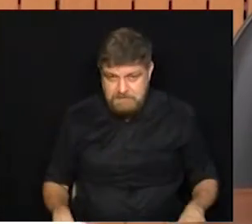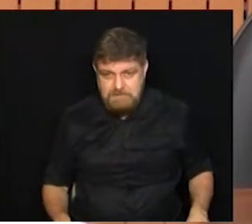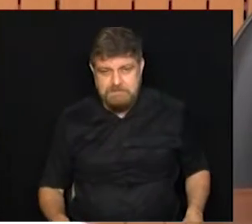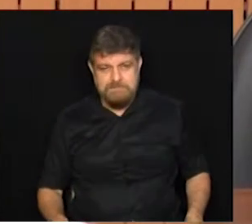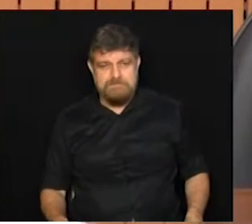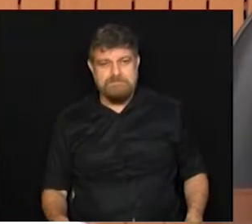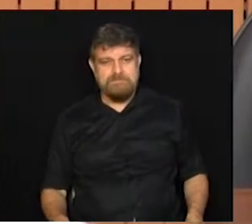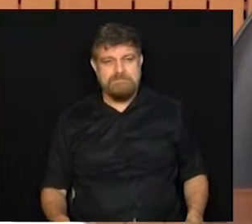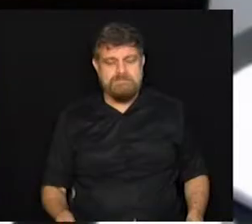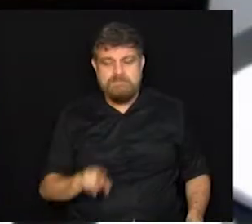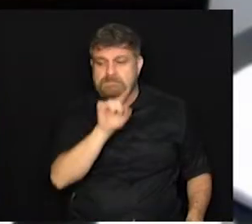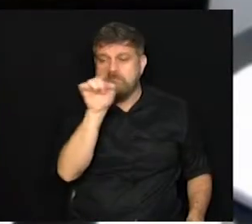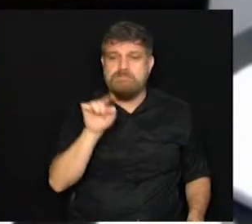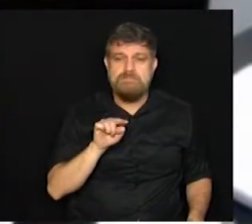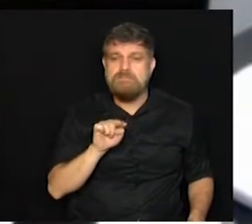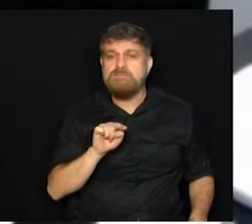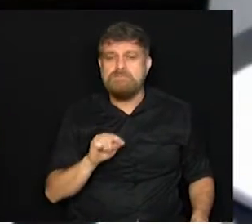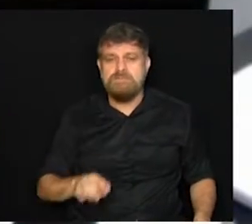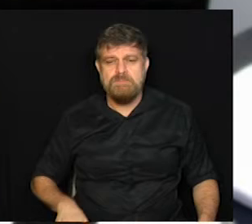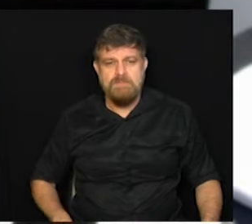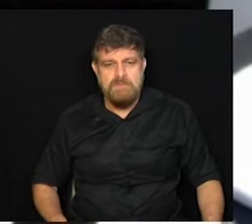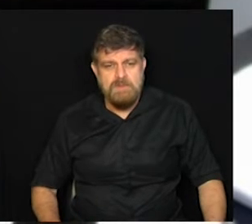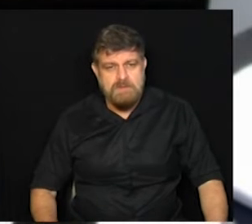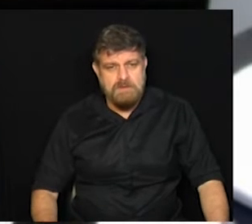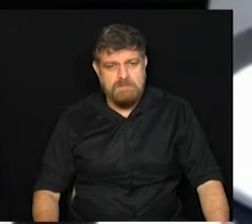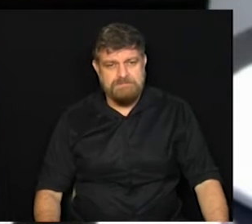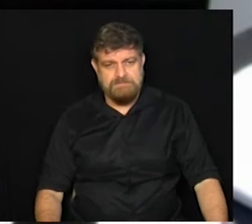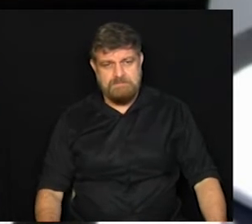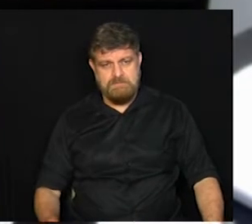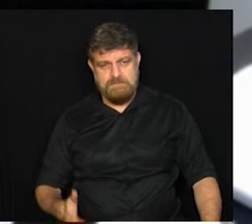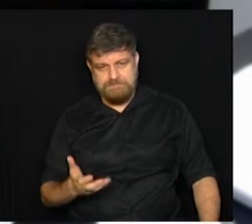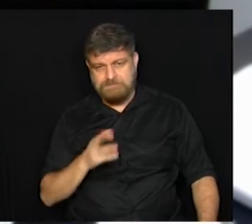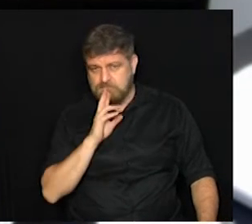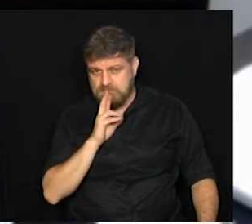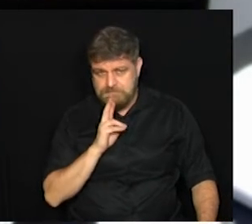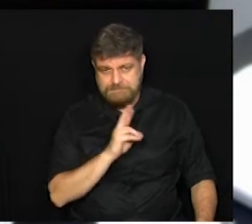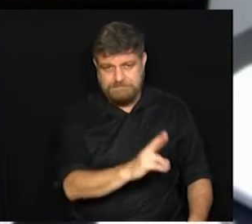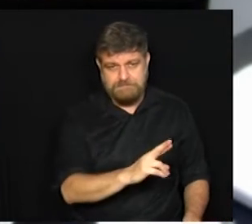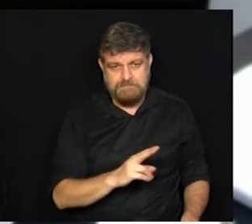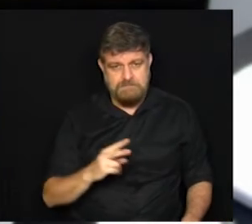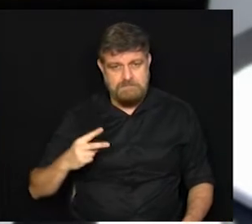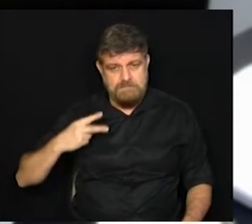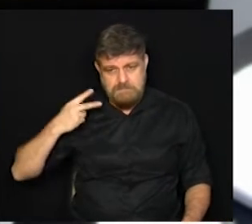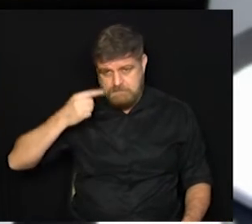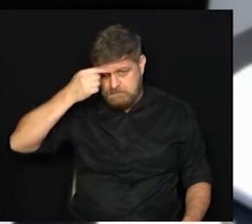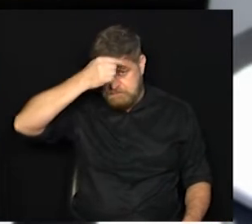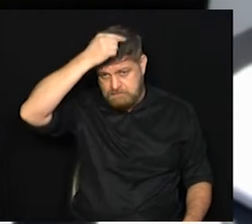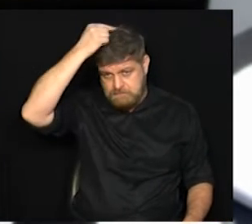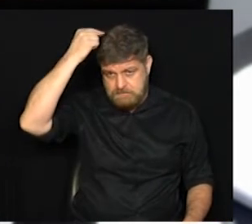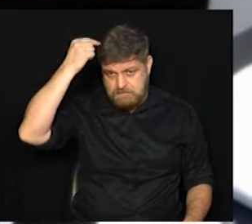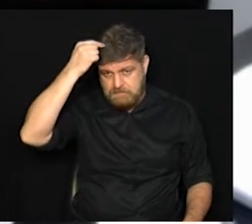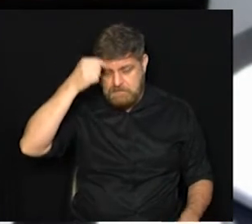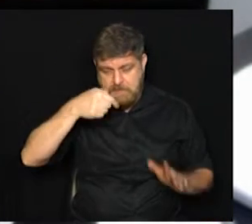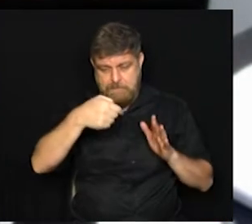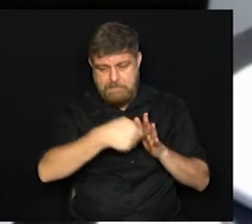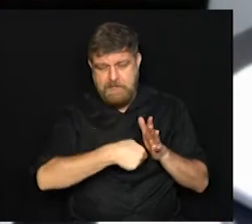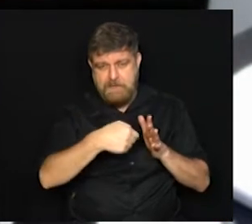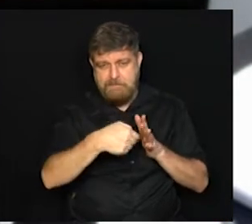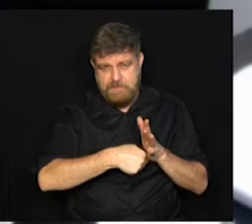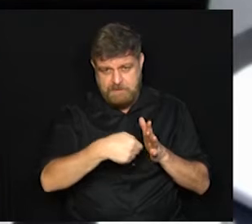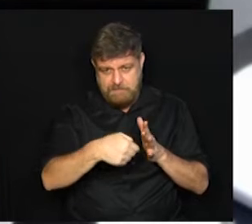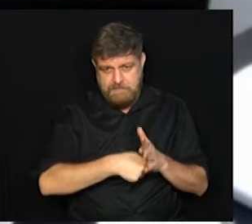É isso, por enquanto. Bom, respondendo aí ao vereador Paulo Gaspar, né, os questionamentos que ele